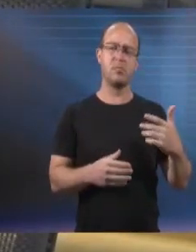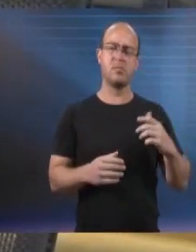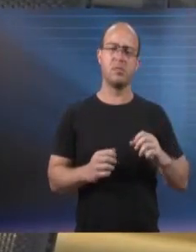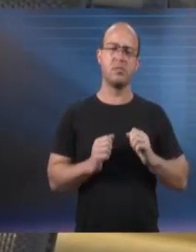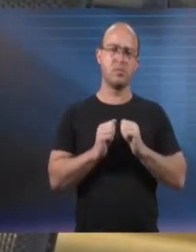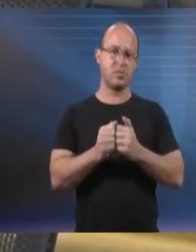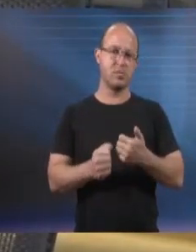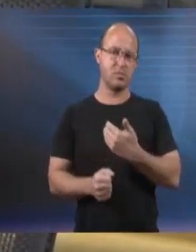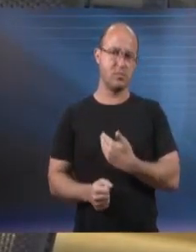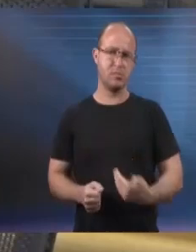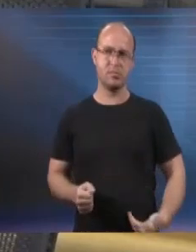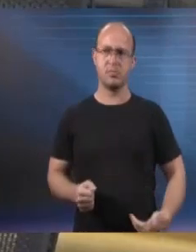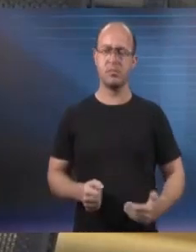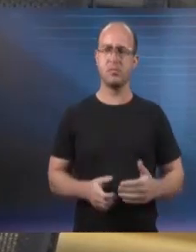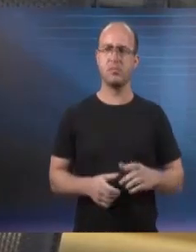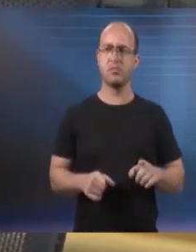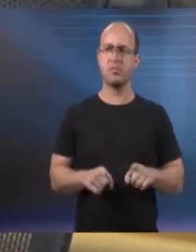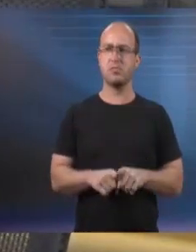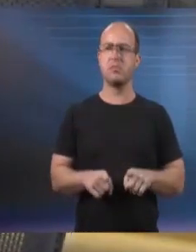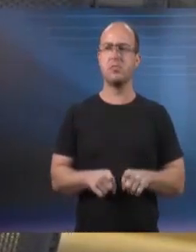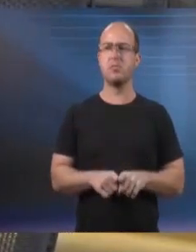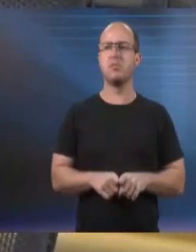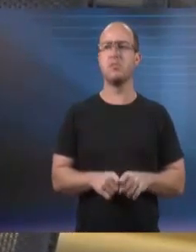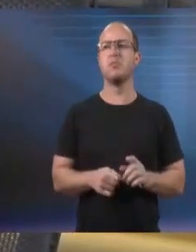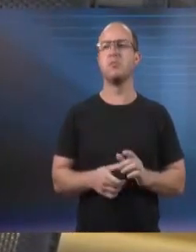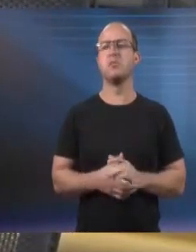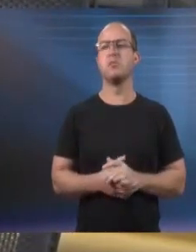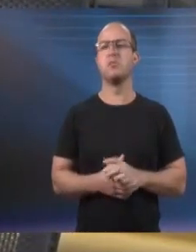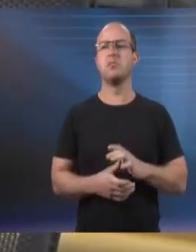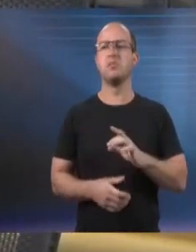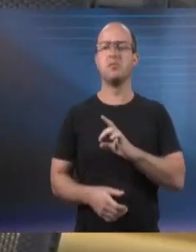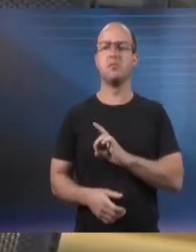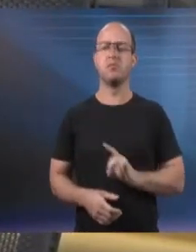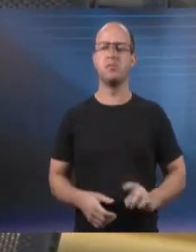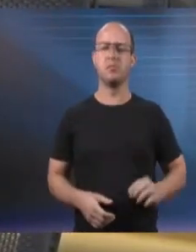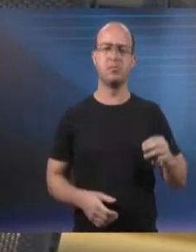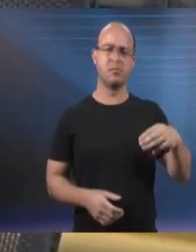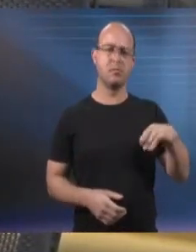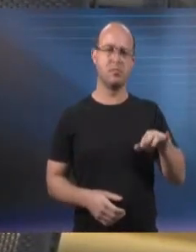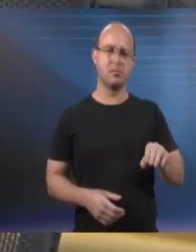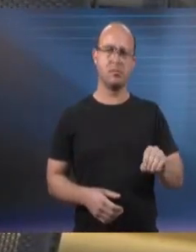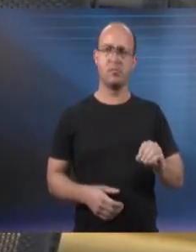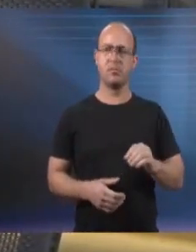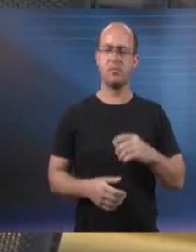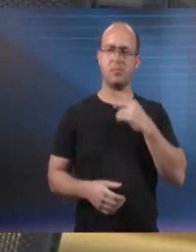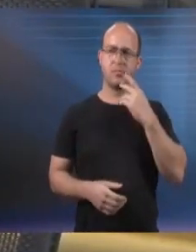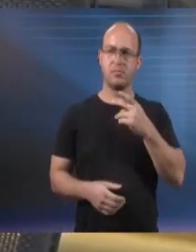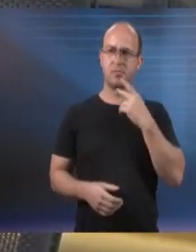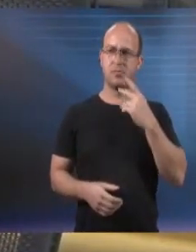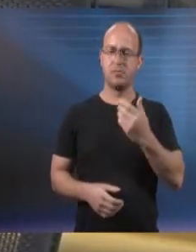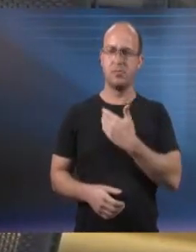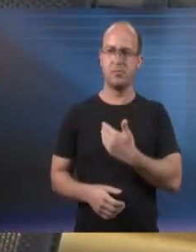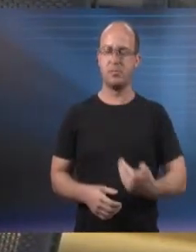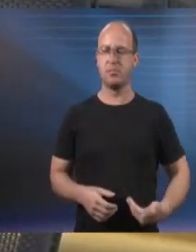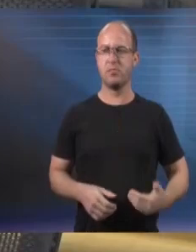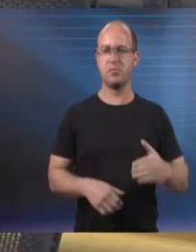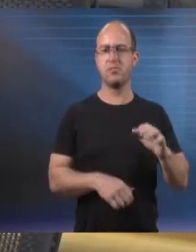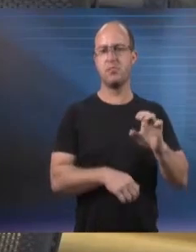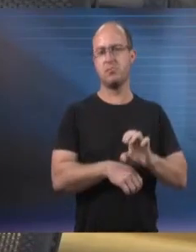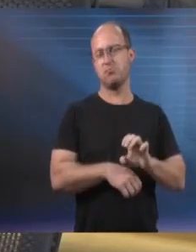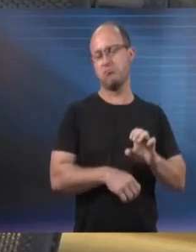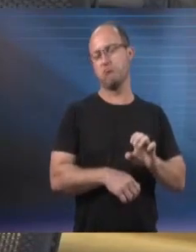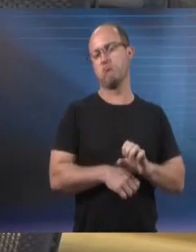com a governadora Fátima e também o deputado Mineiro, e dizer que o governo do estado fez um